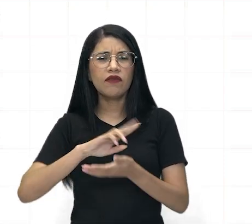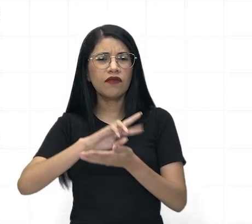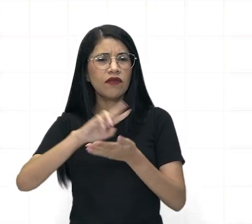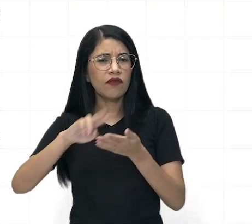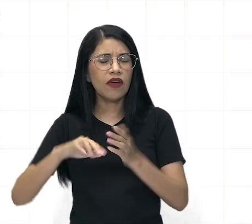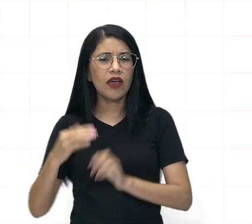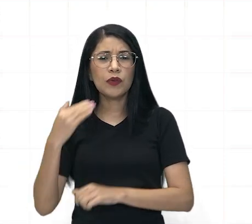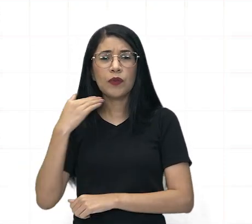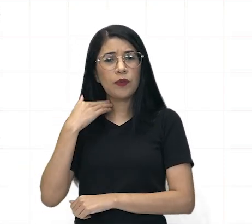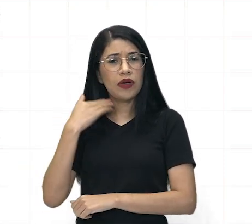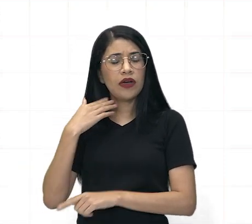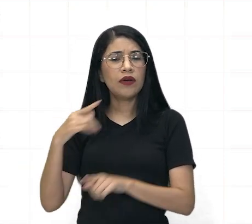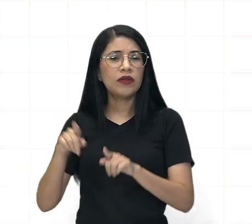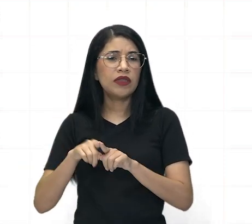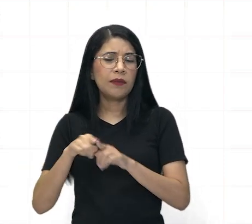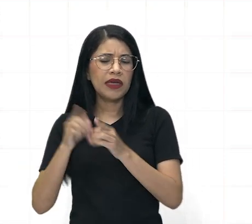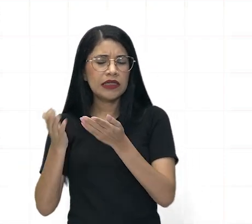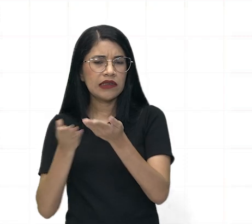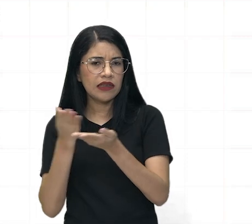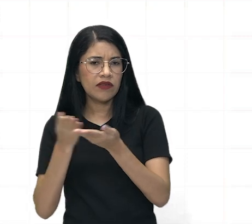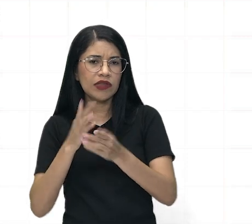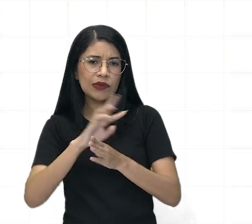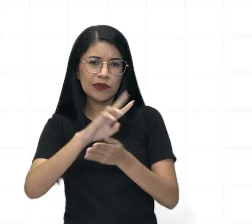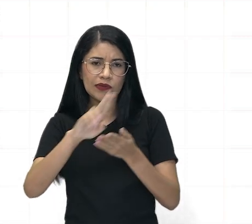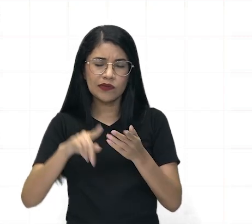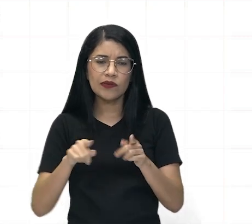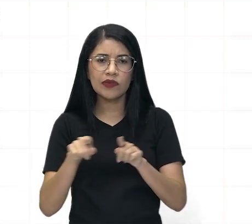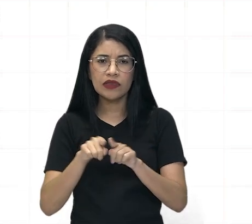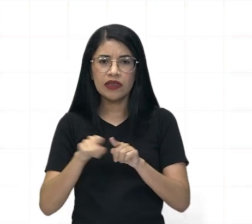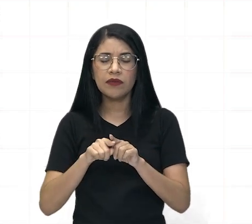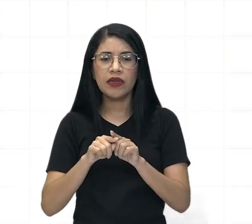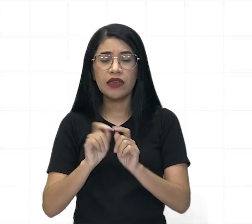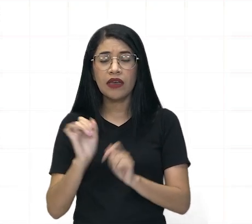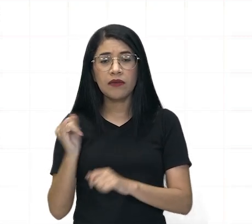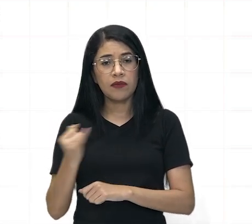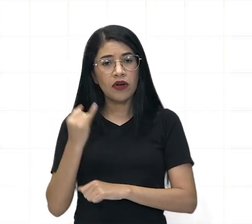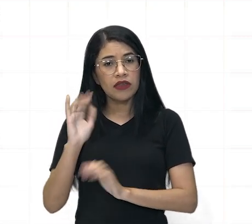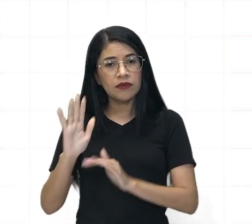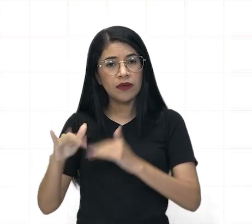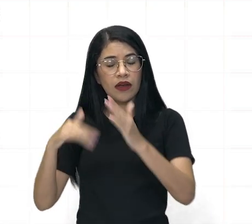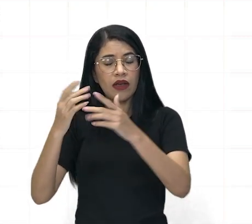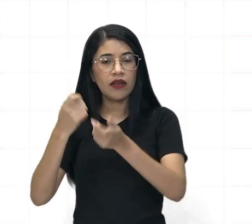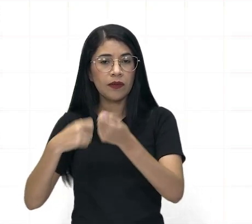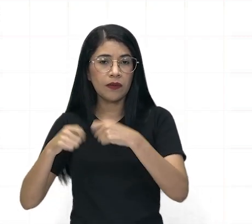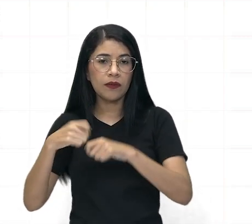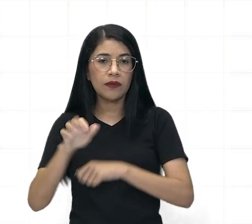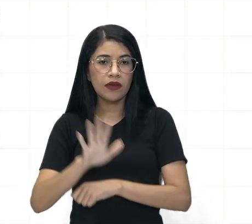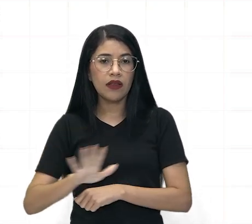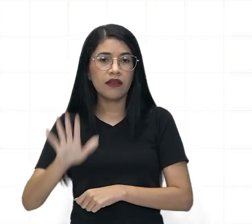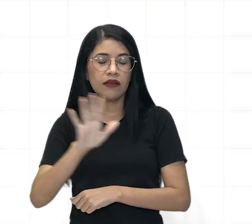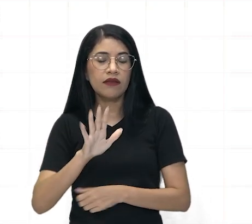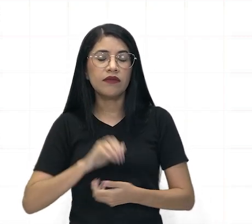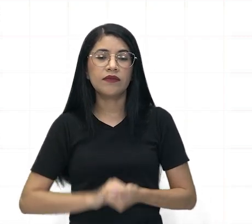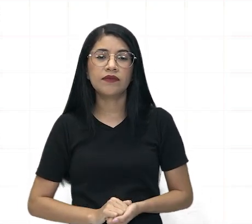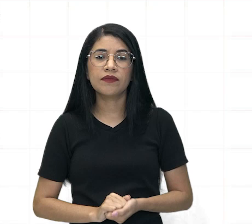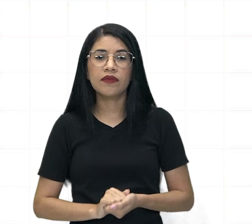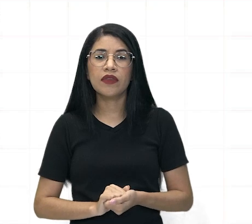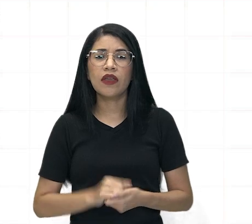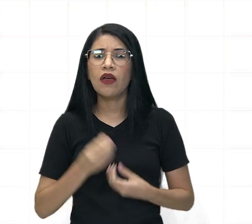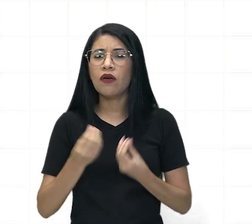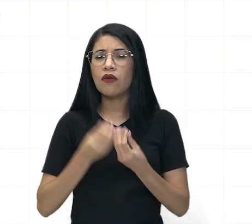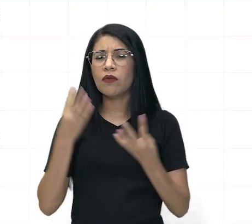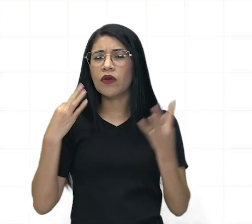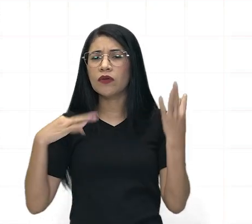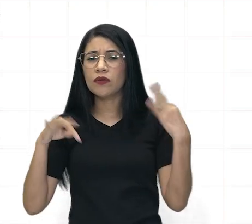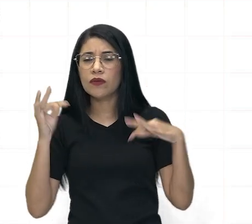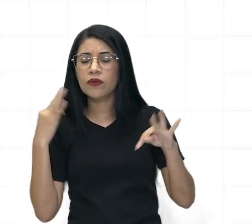outros tipos de serviços que contam muito para o desenvolvimento econômico da região. Quanto ao turismo, a Europa é